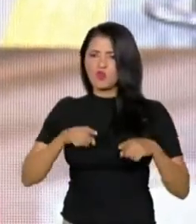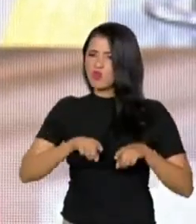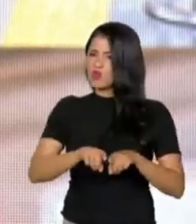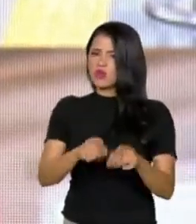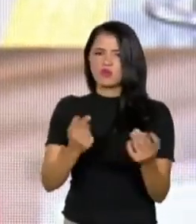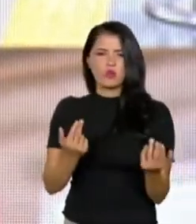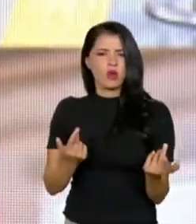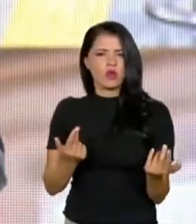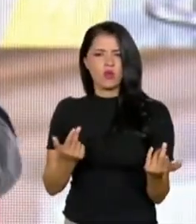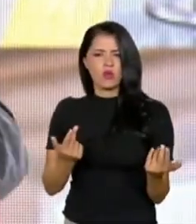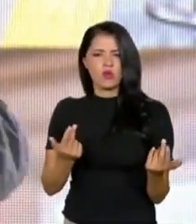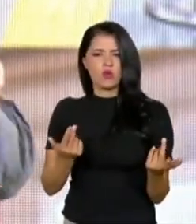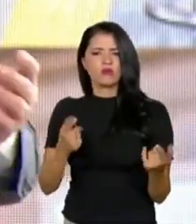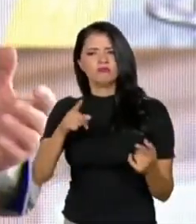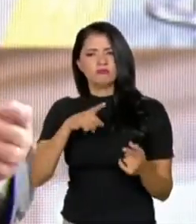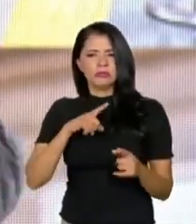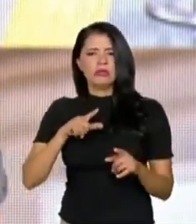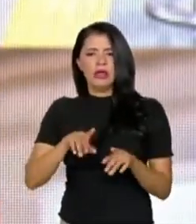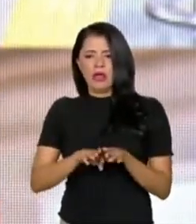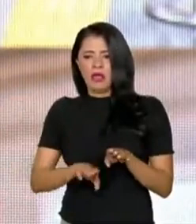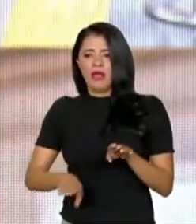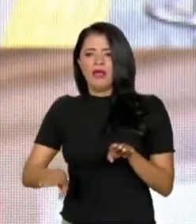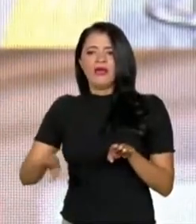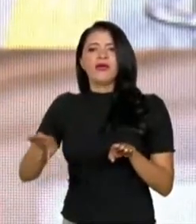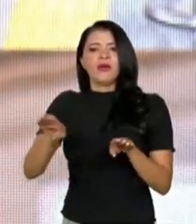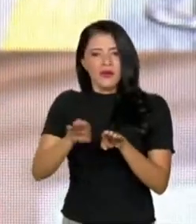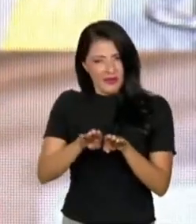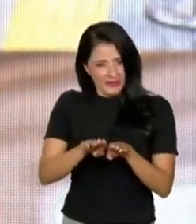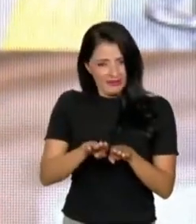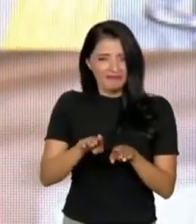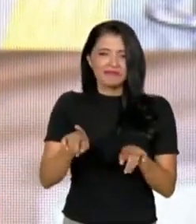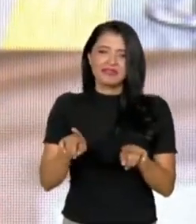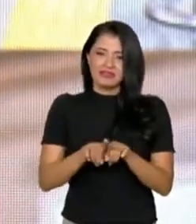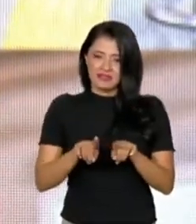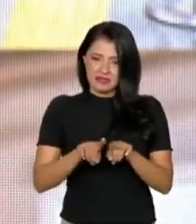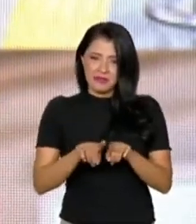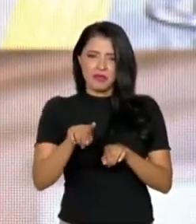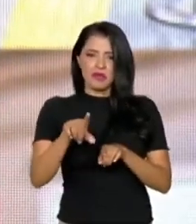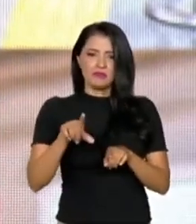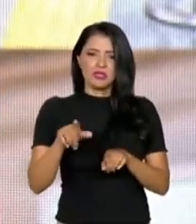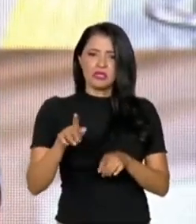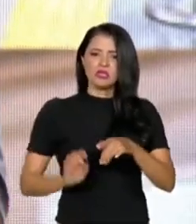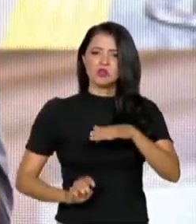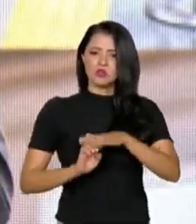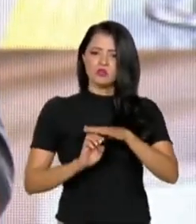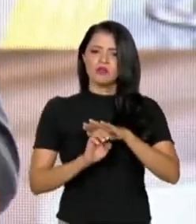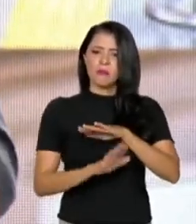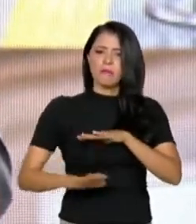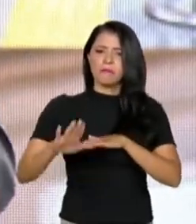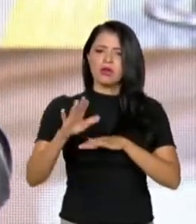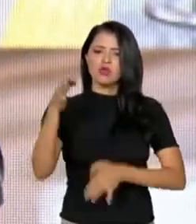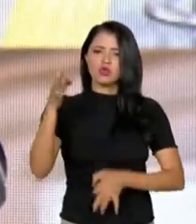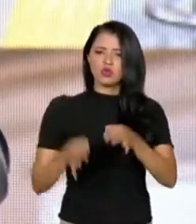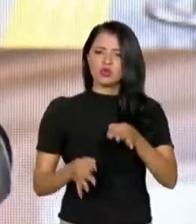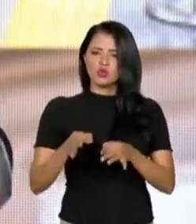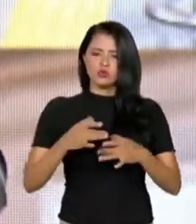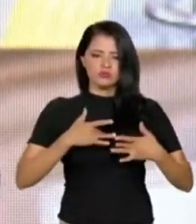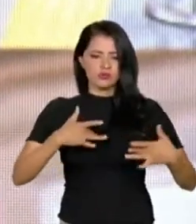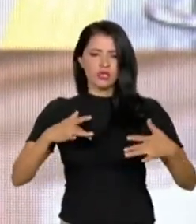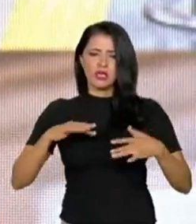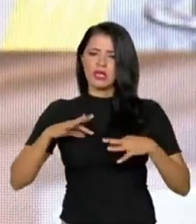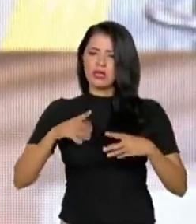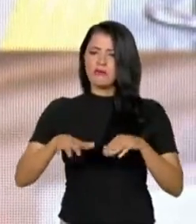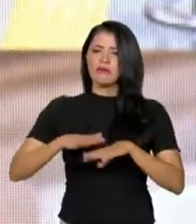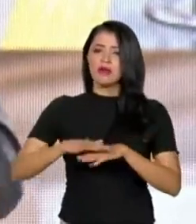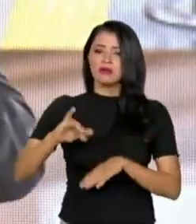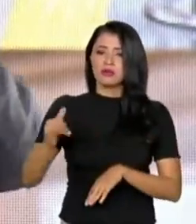linha para diminuir as desigualdades sociais, para que seja um estado mais justo, mais solidário e de mais oportunidade para